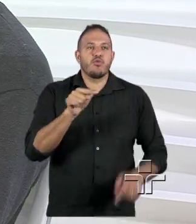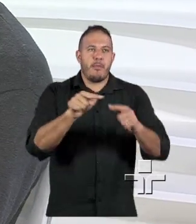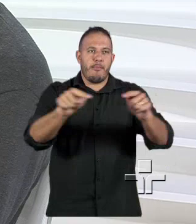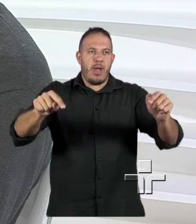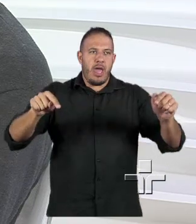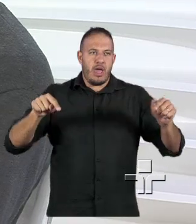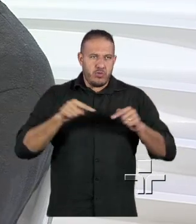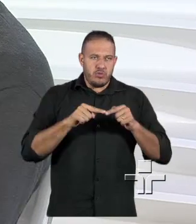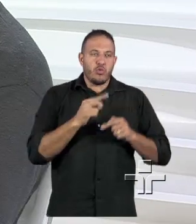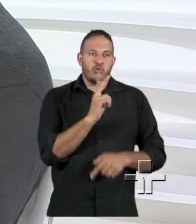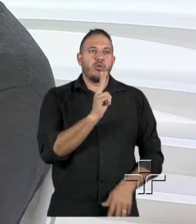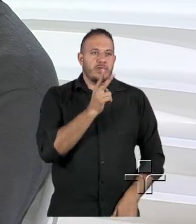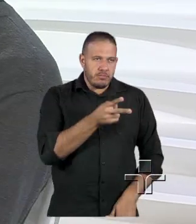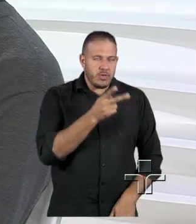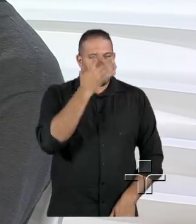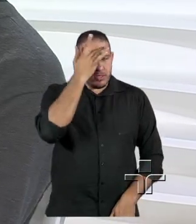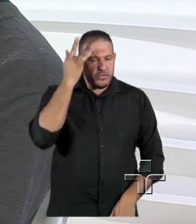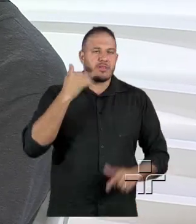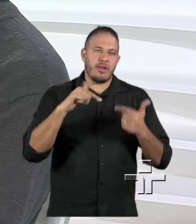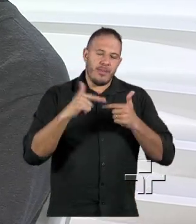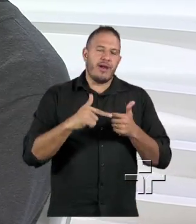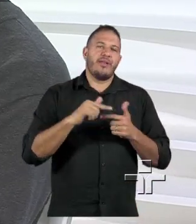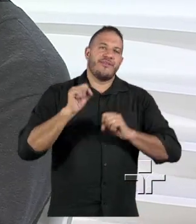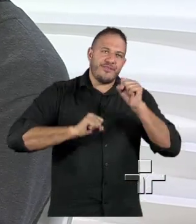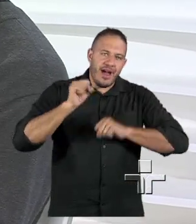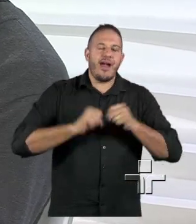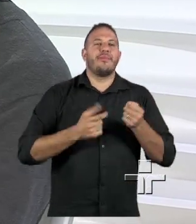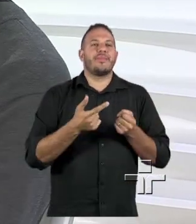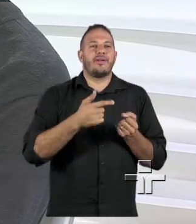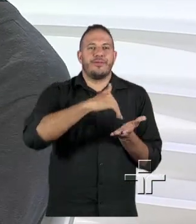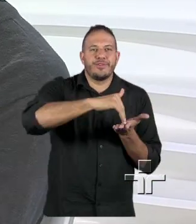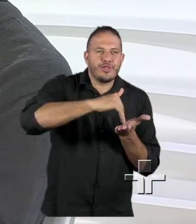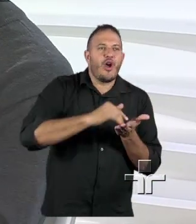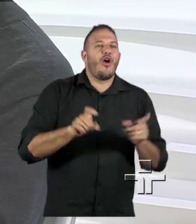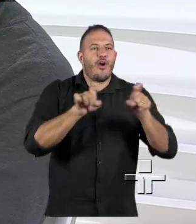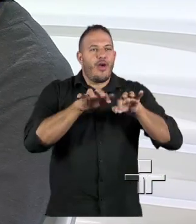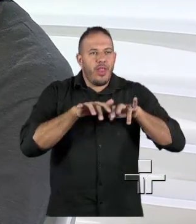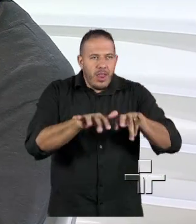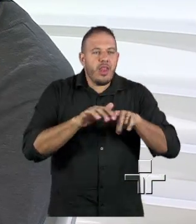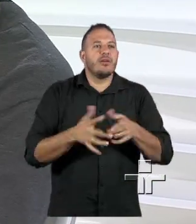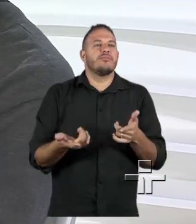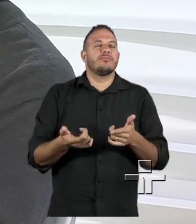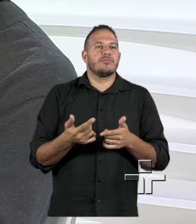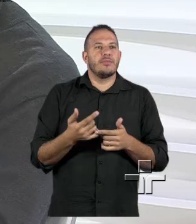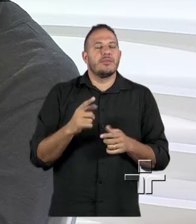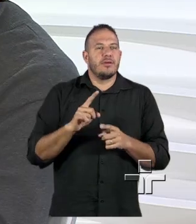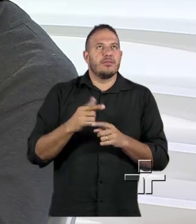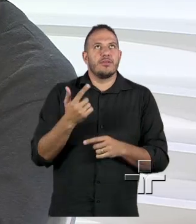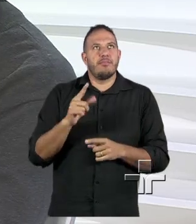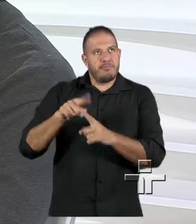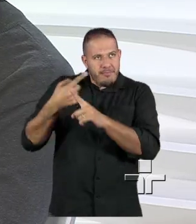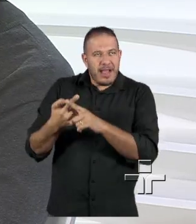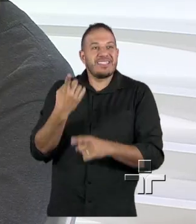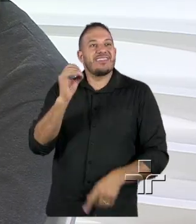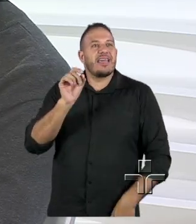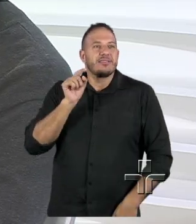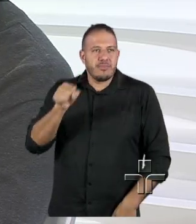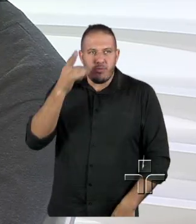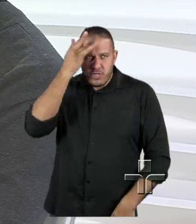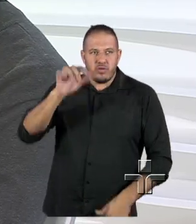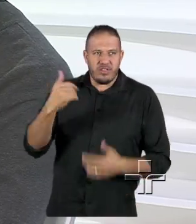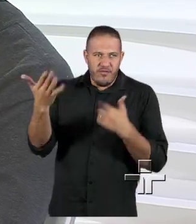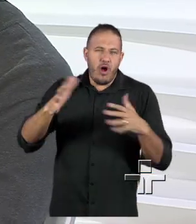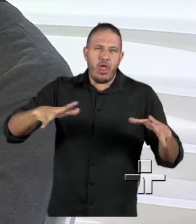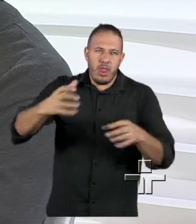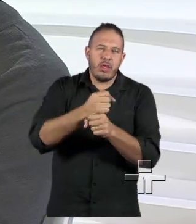que trabalham entre fábrica, o escritório, a logística, né? E como disse há pouco, outras 10 mil, portanto 12 mil pessoas no processo todo.